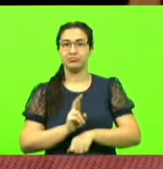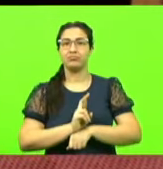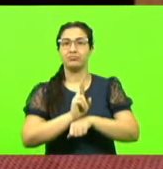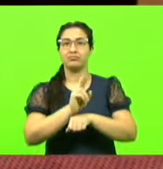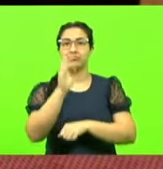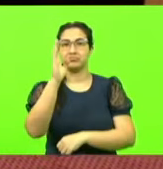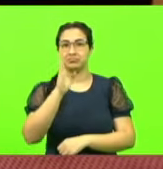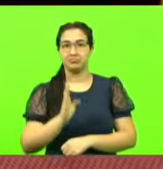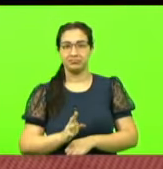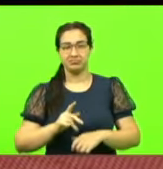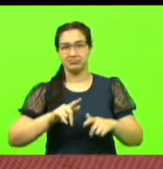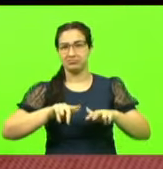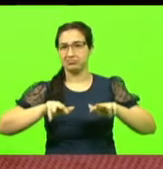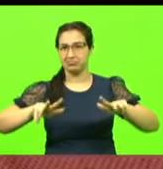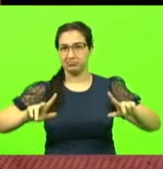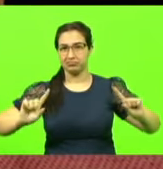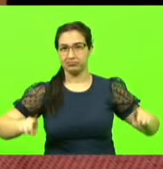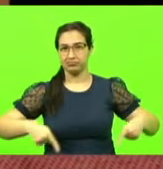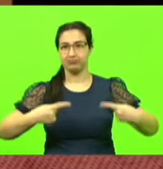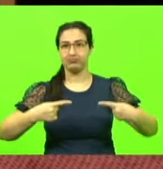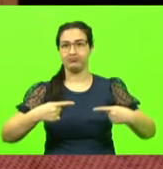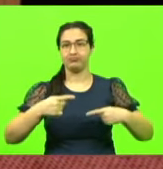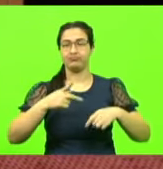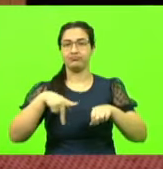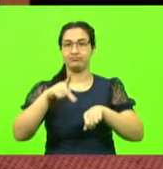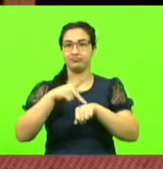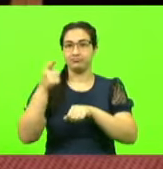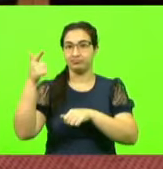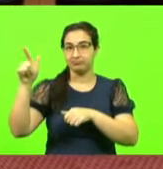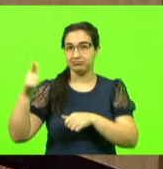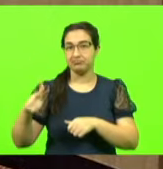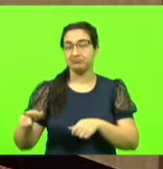em competições internacionais, inclusive Olimpíadas.